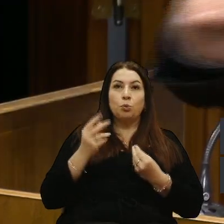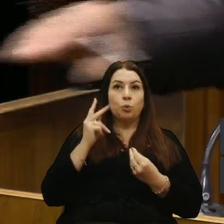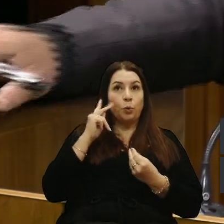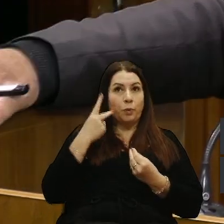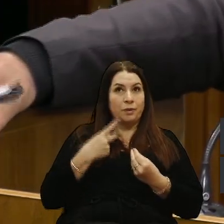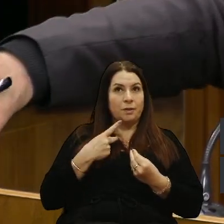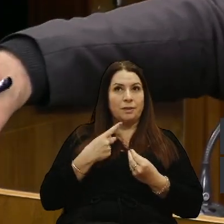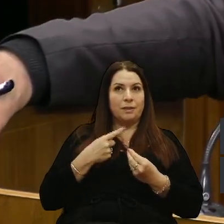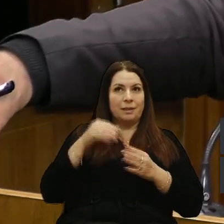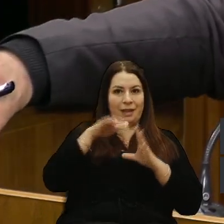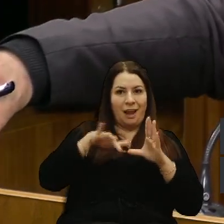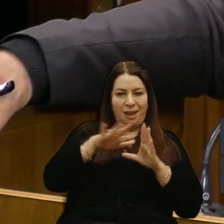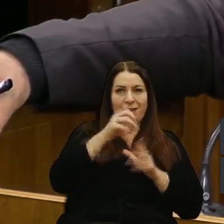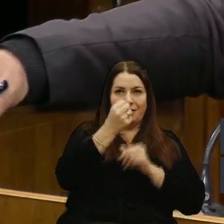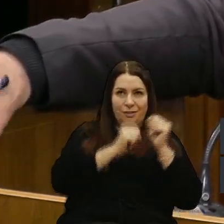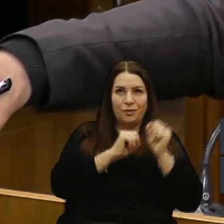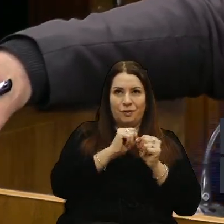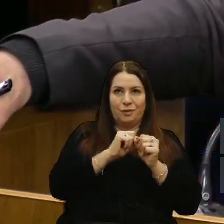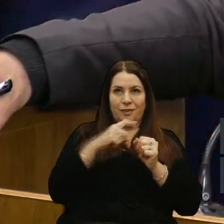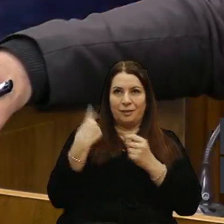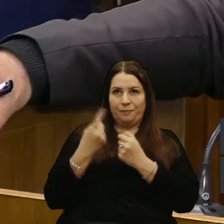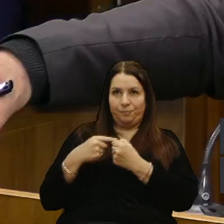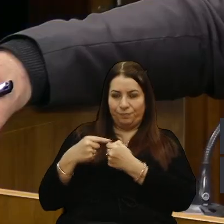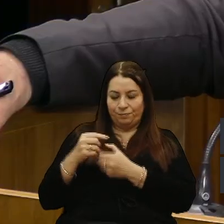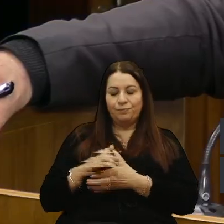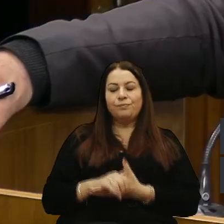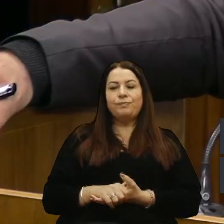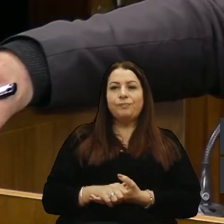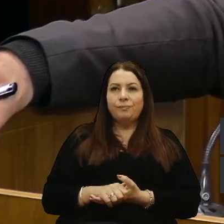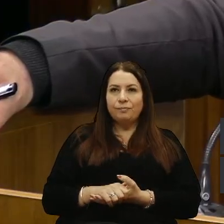reconhecida na indústria da nossa cidade.